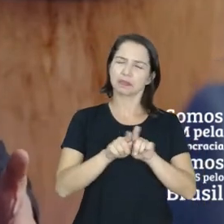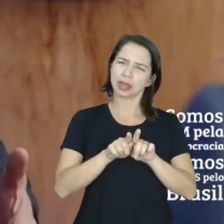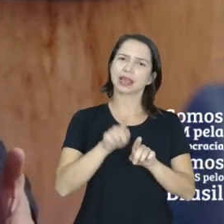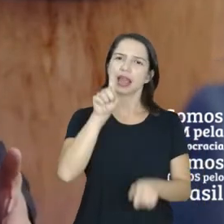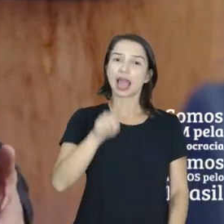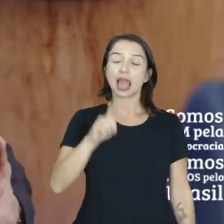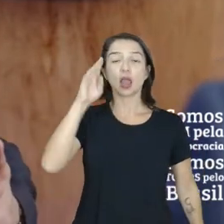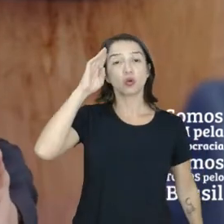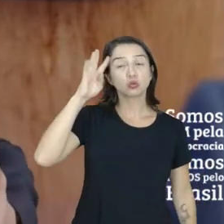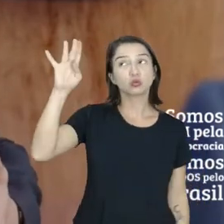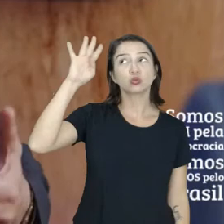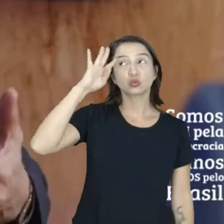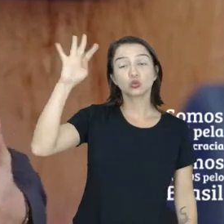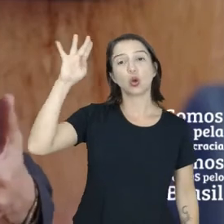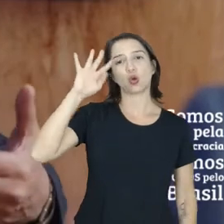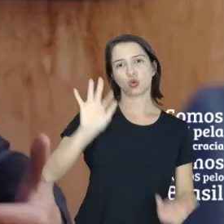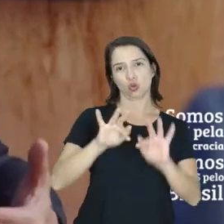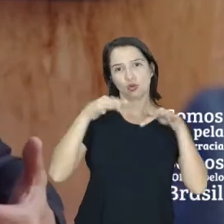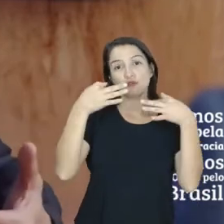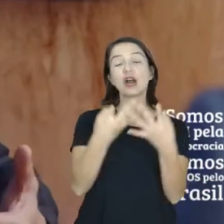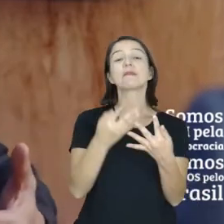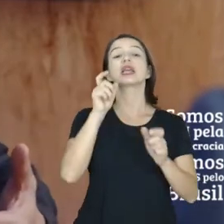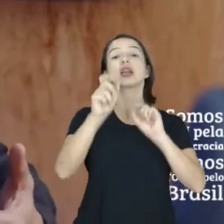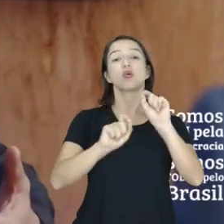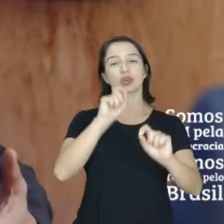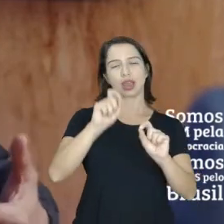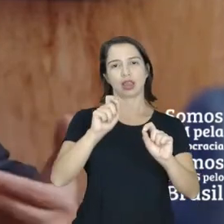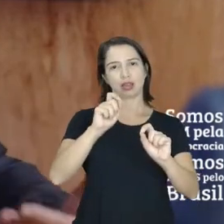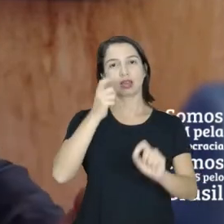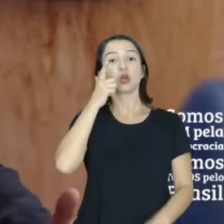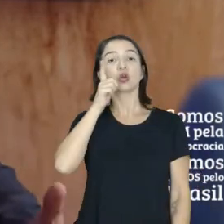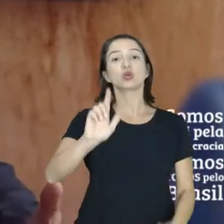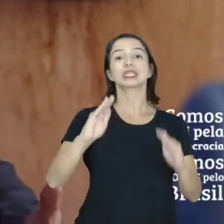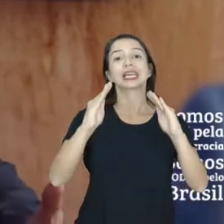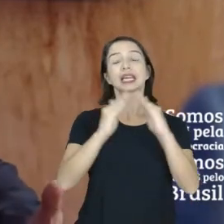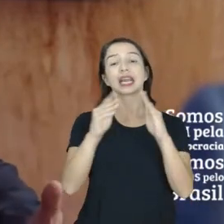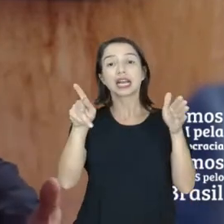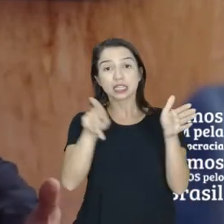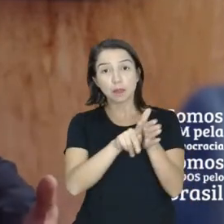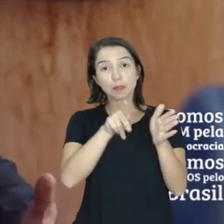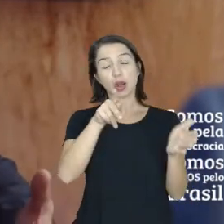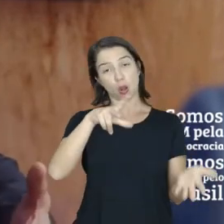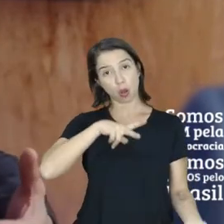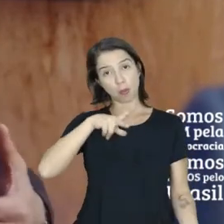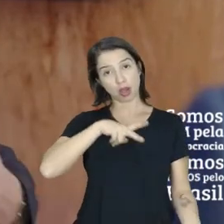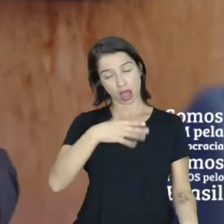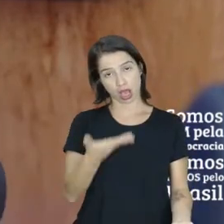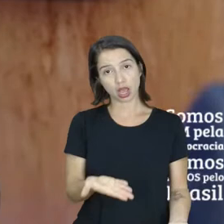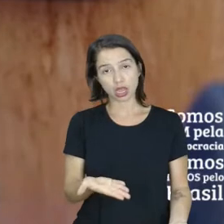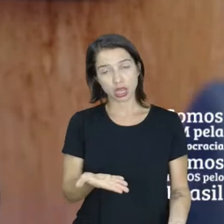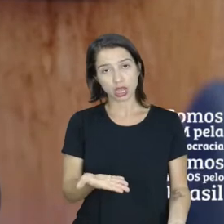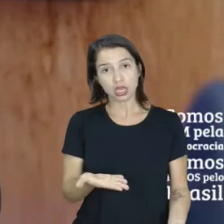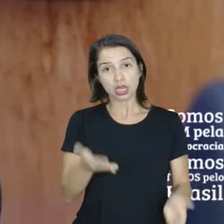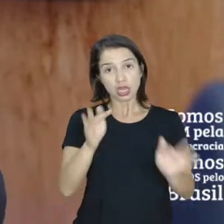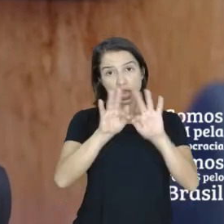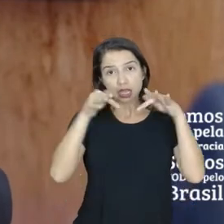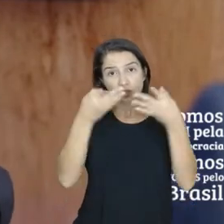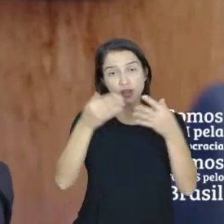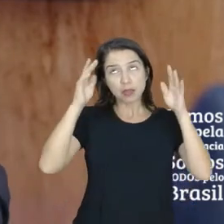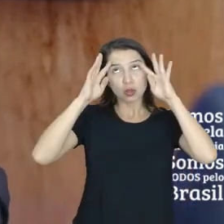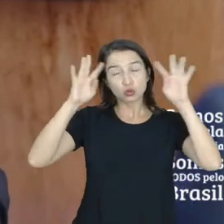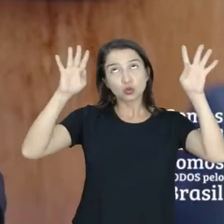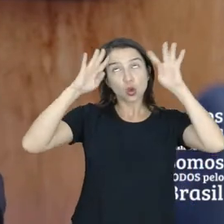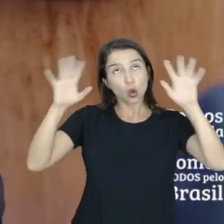2, 3, 4, 5 milhões de moradias, 5 milhões de famílias vão realizar o sonho da casa própria, dentro, a